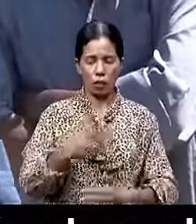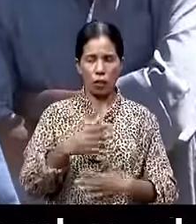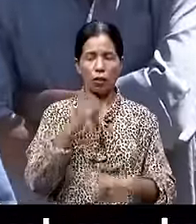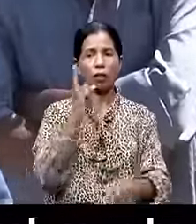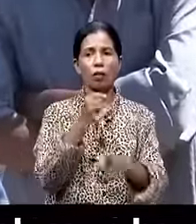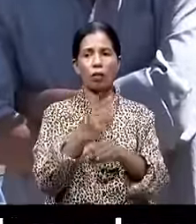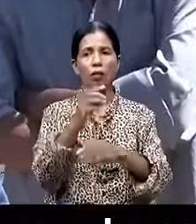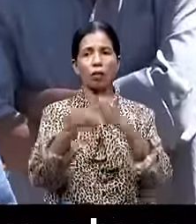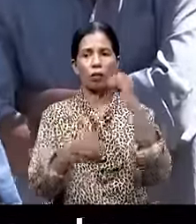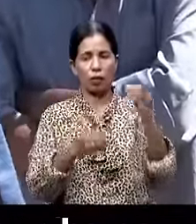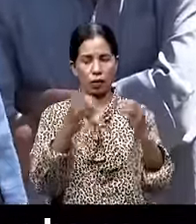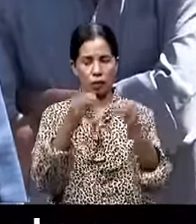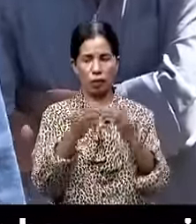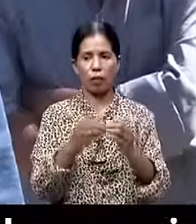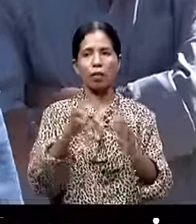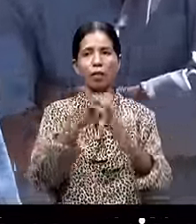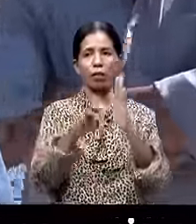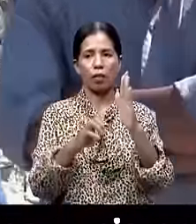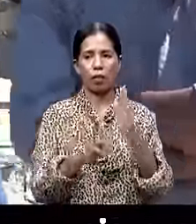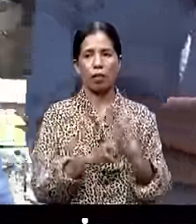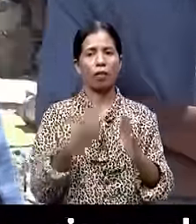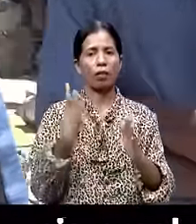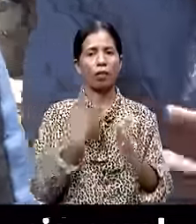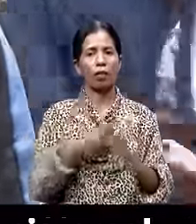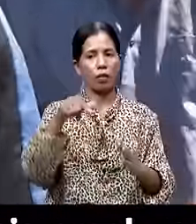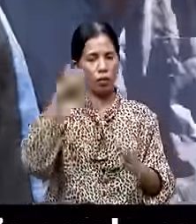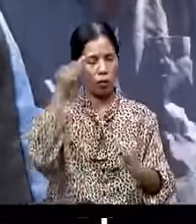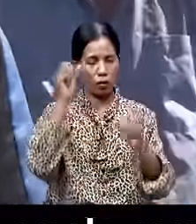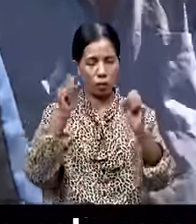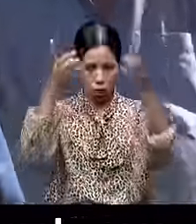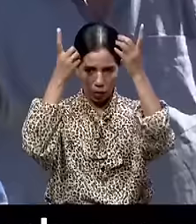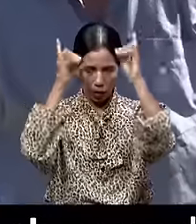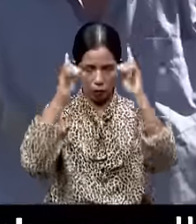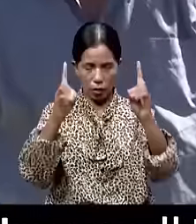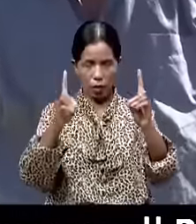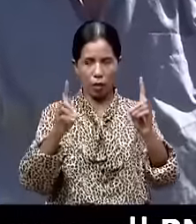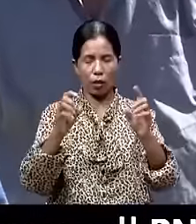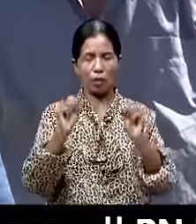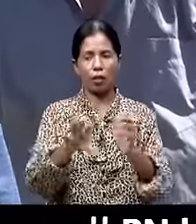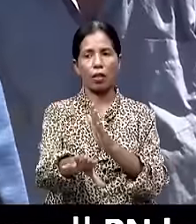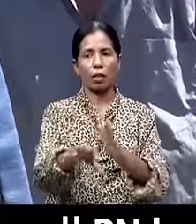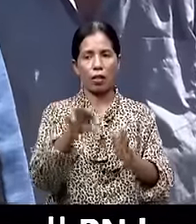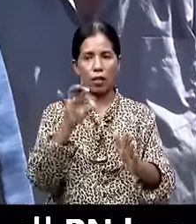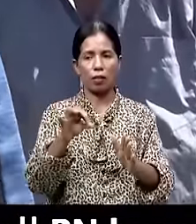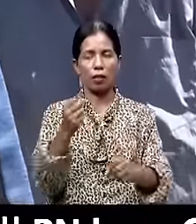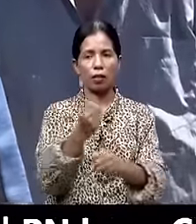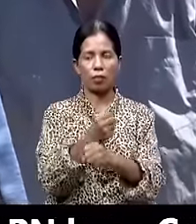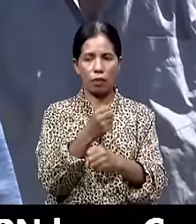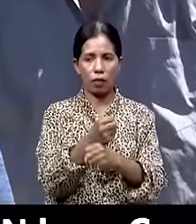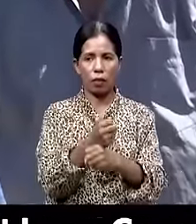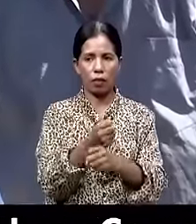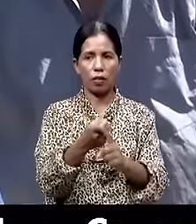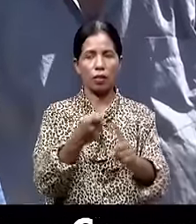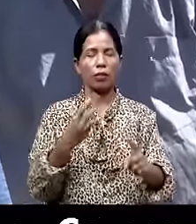escata Estado e ter nem governo, Bele Ricidi, no Bele Hili, fato e